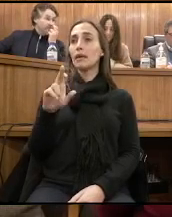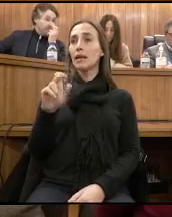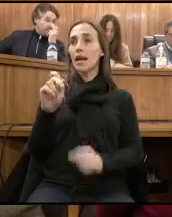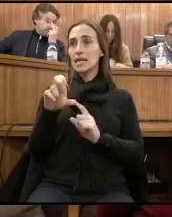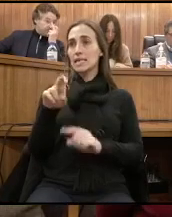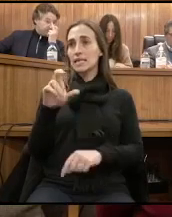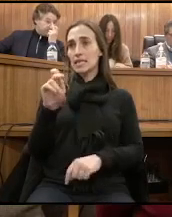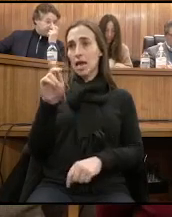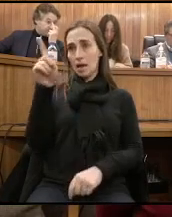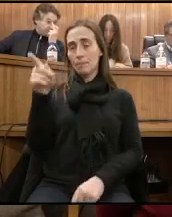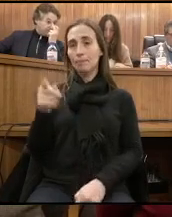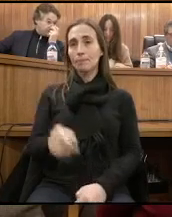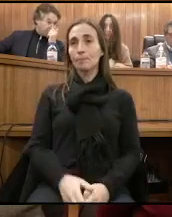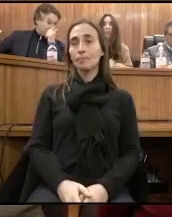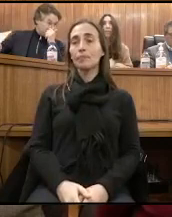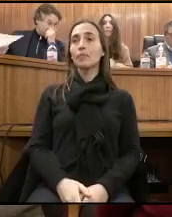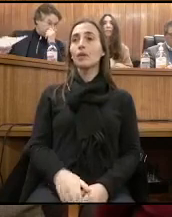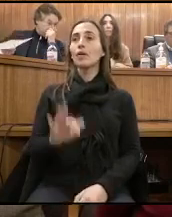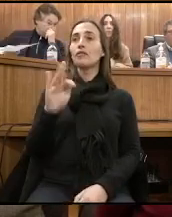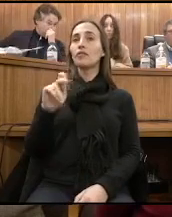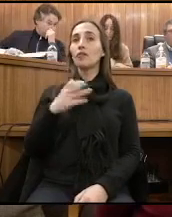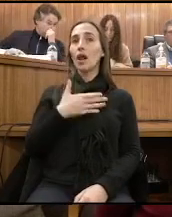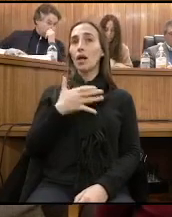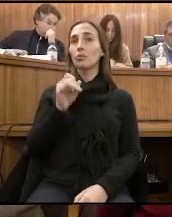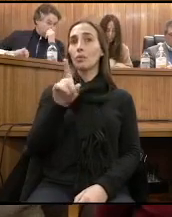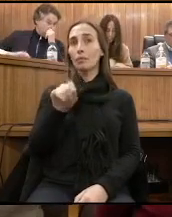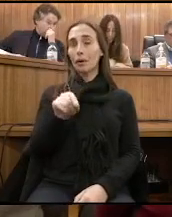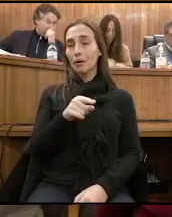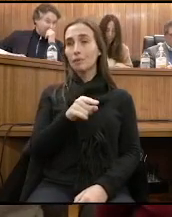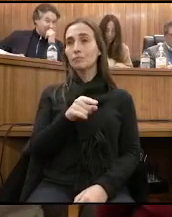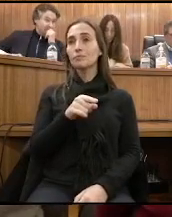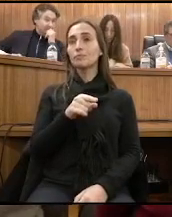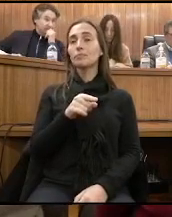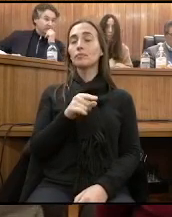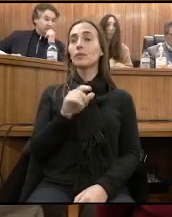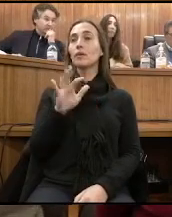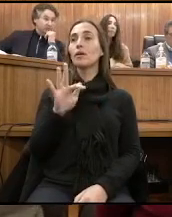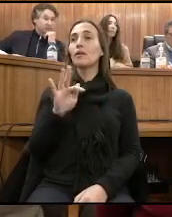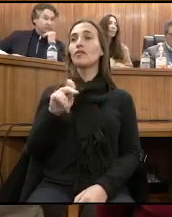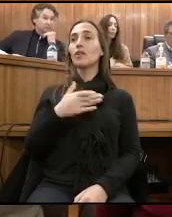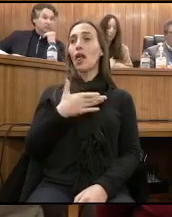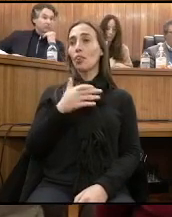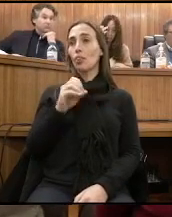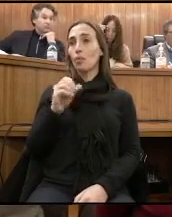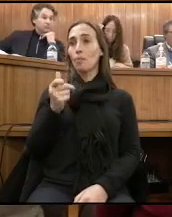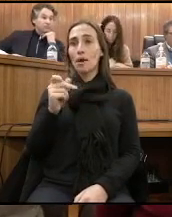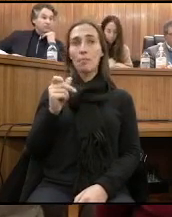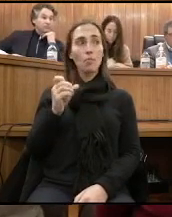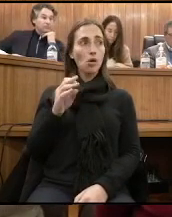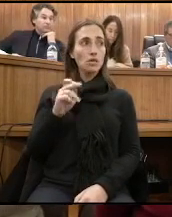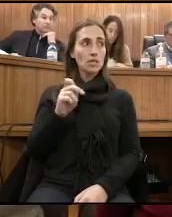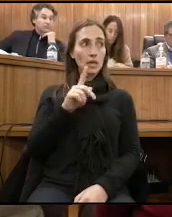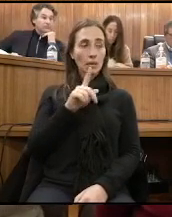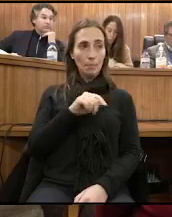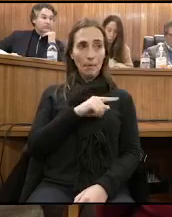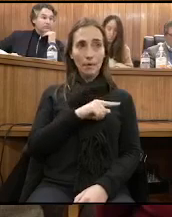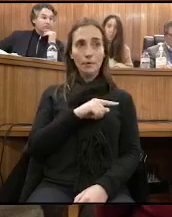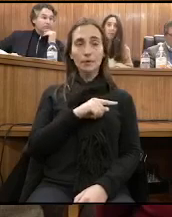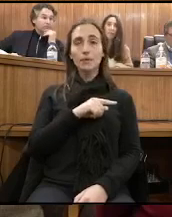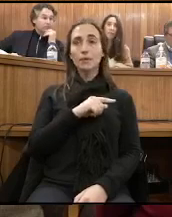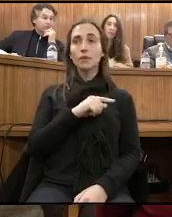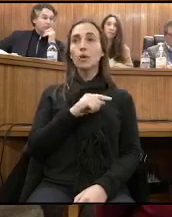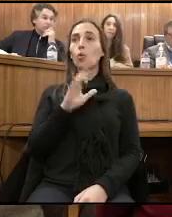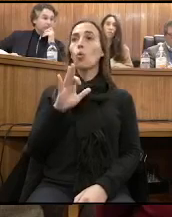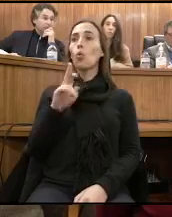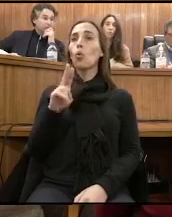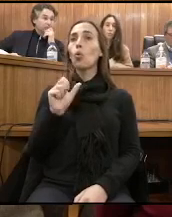Está. Fernando Ferreira, também. Fernando Barbosa, também está. Hugo